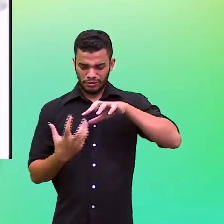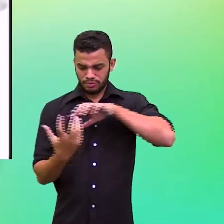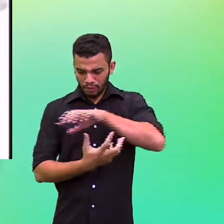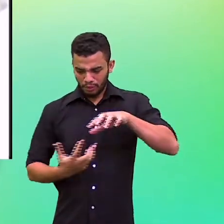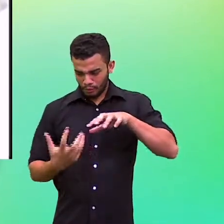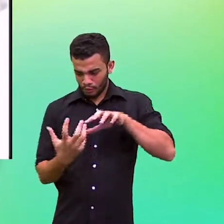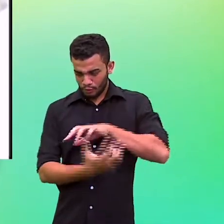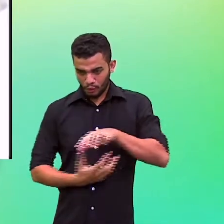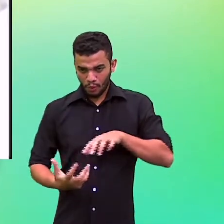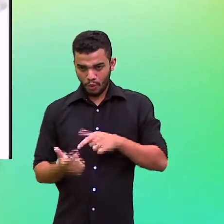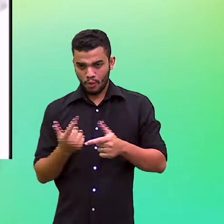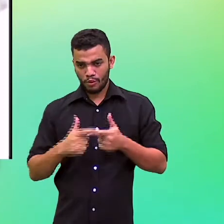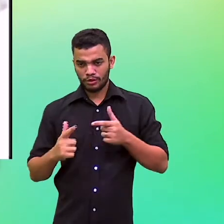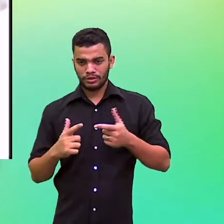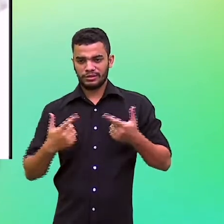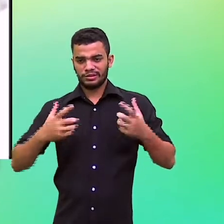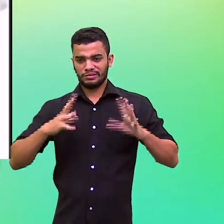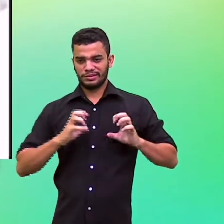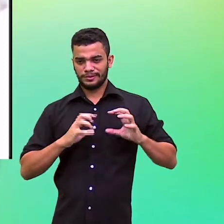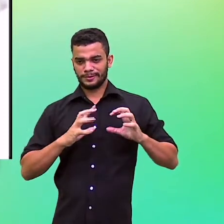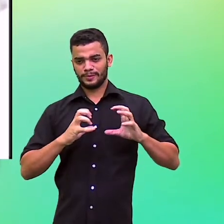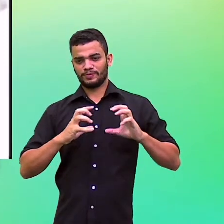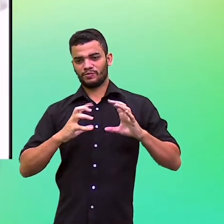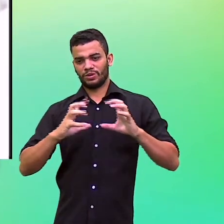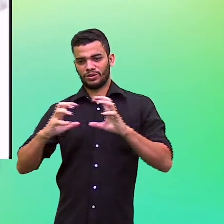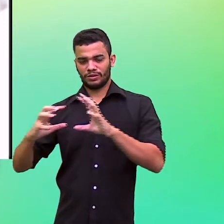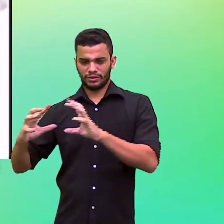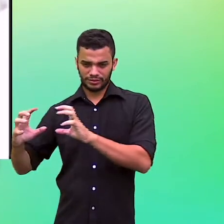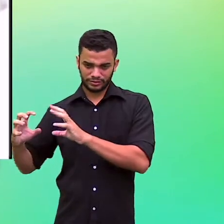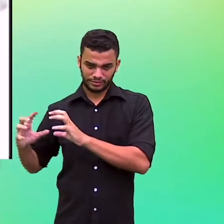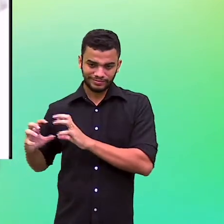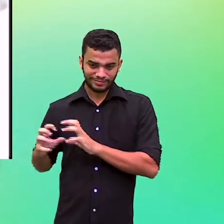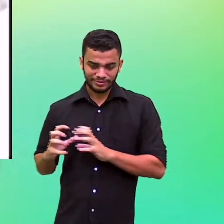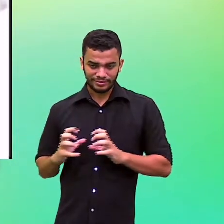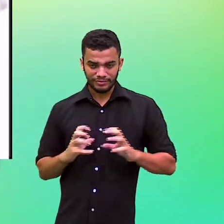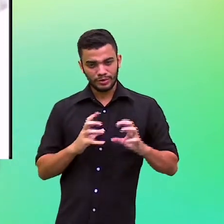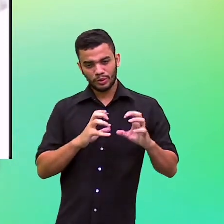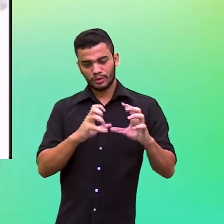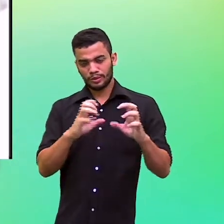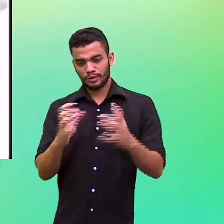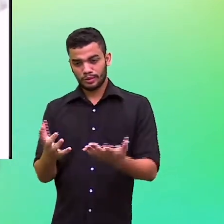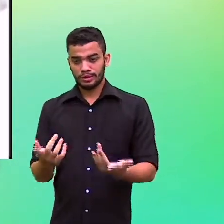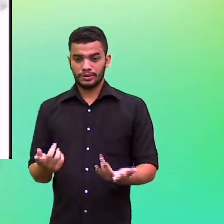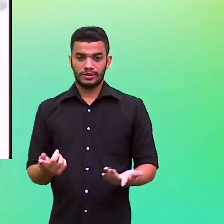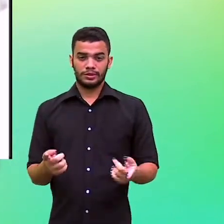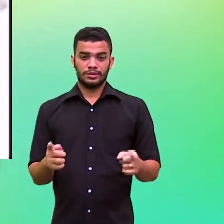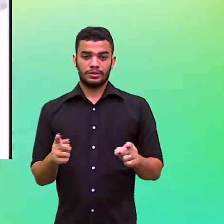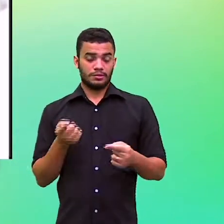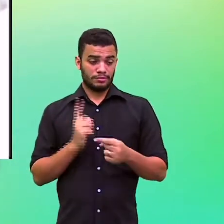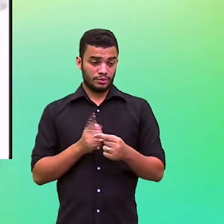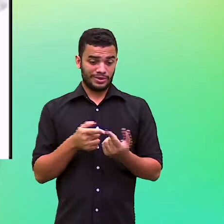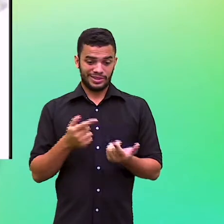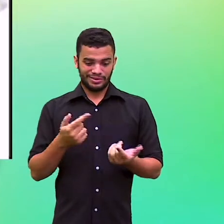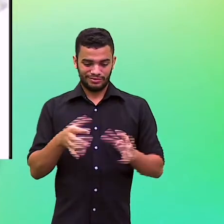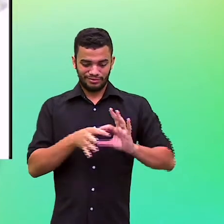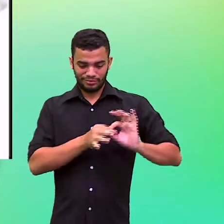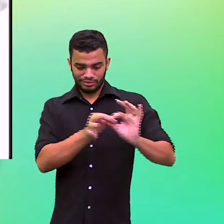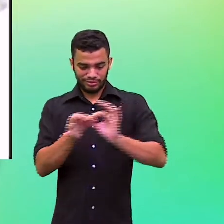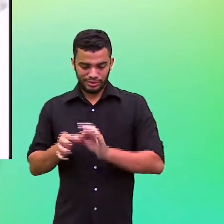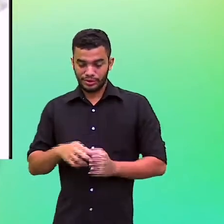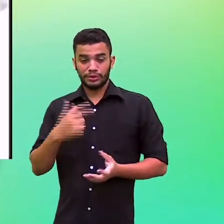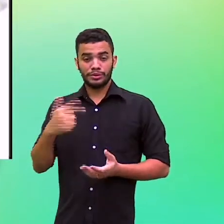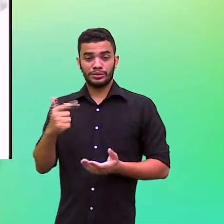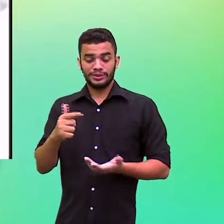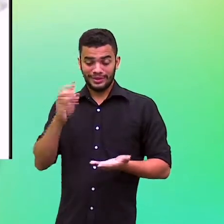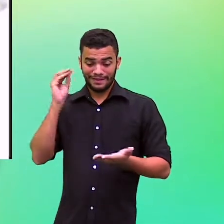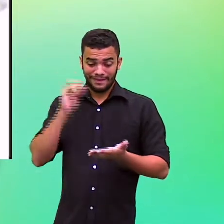criar disputas entre setores da sociedade. Não havia um sentimento de união no país. Faltava